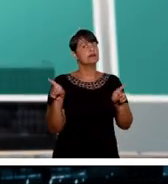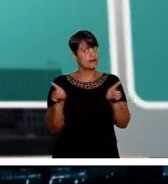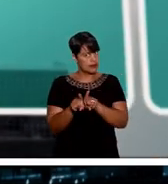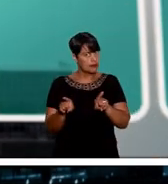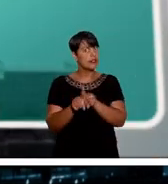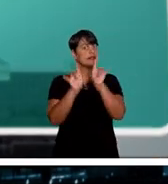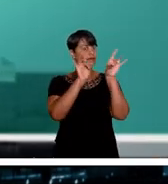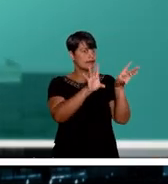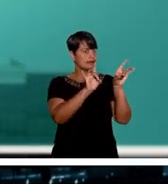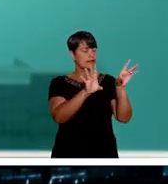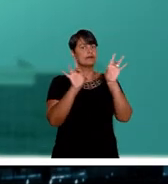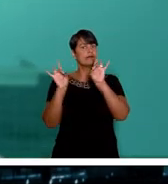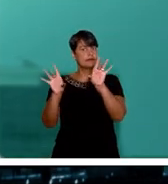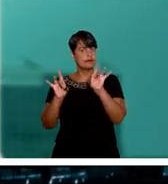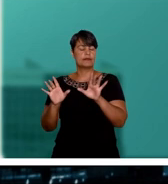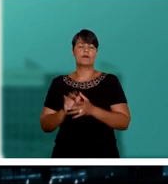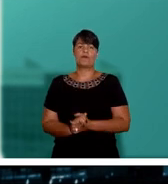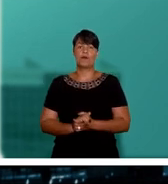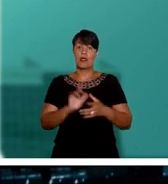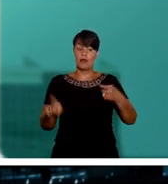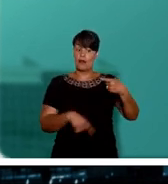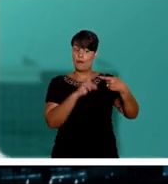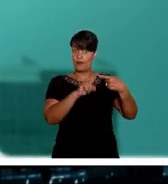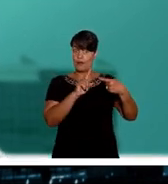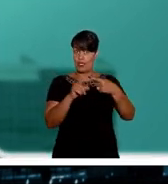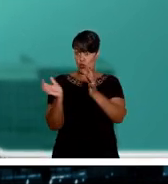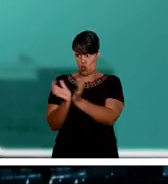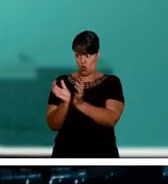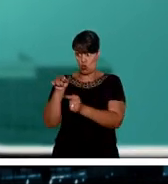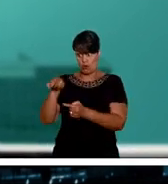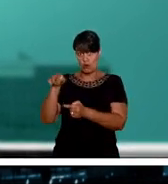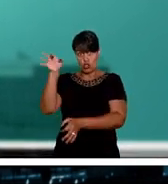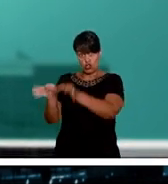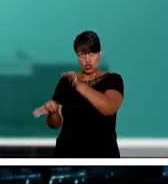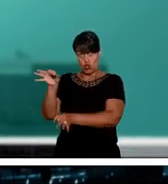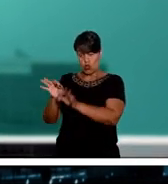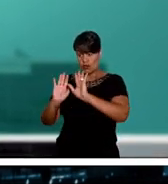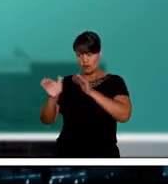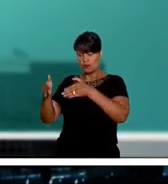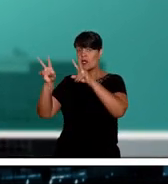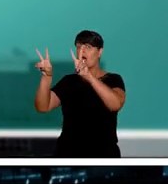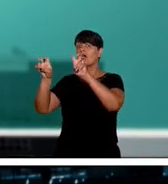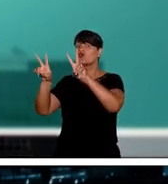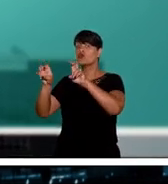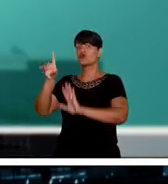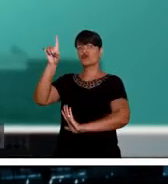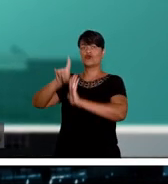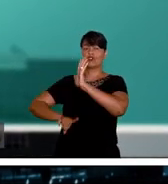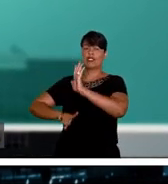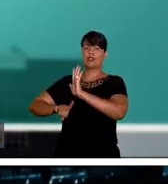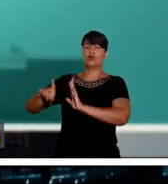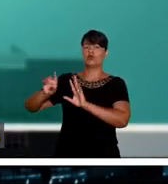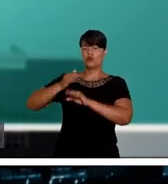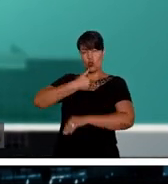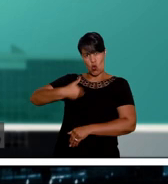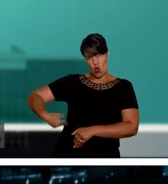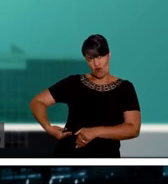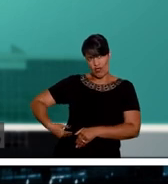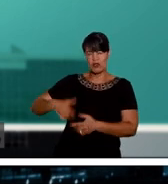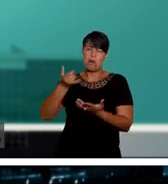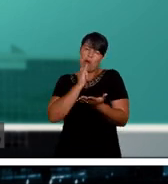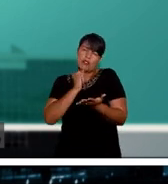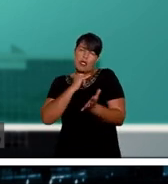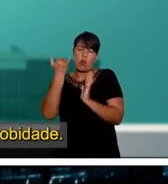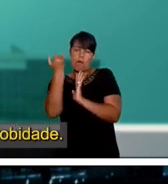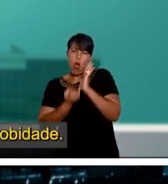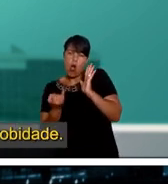também especializadas. A primeira sessão analisa e julga processos sobre direito público em questões como cobrança